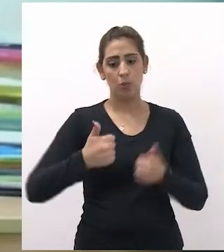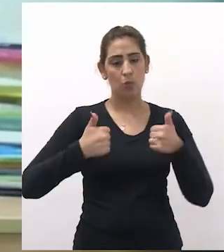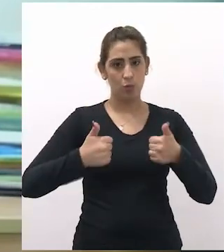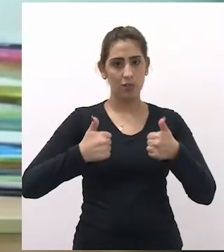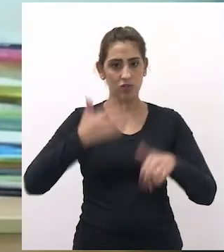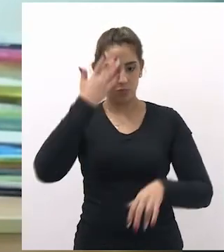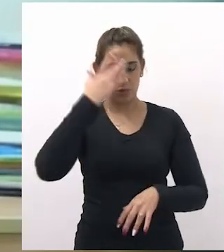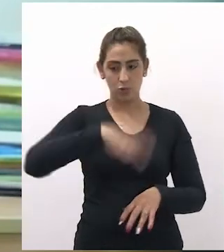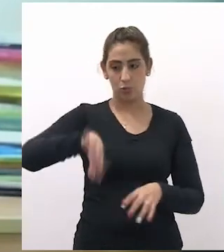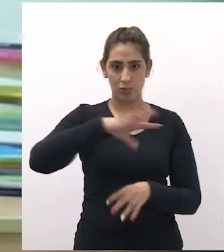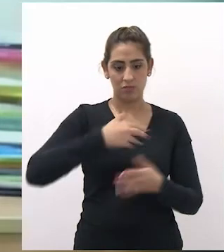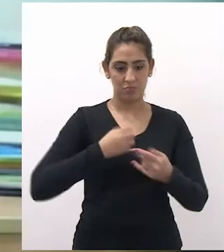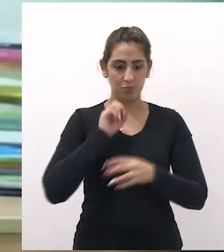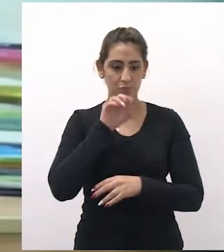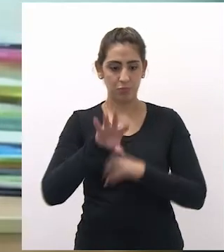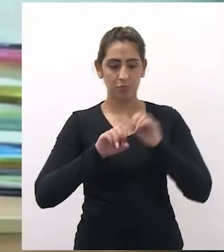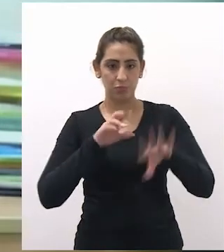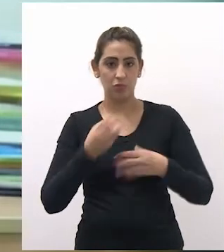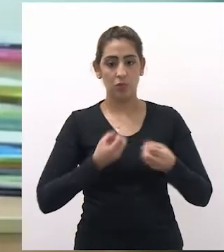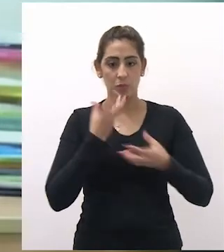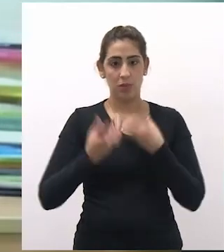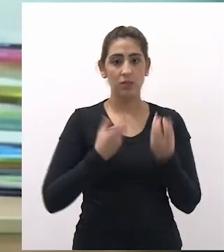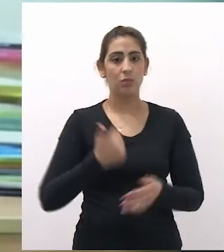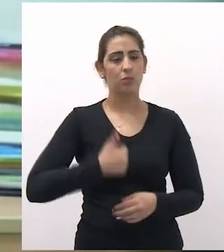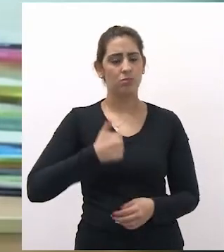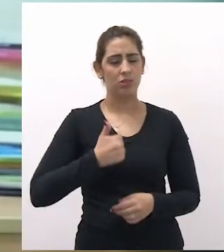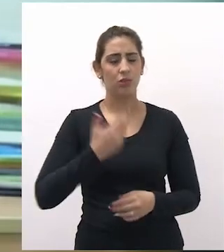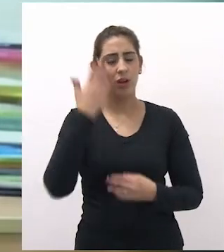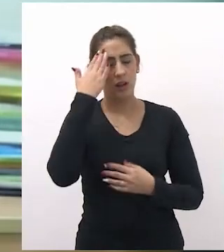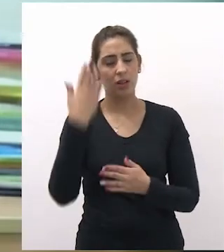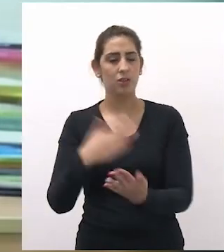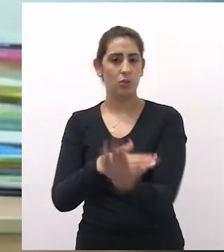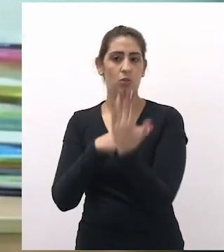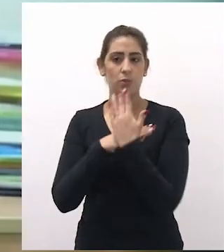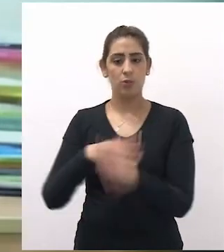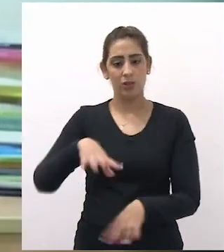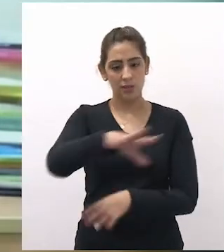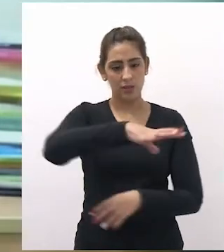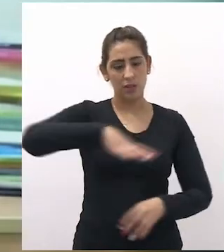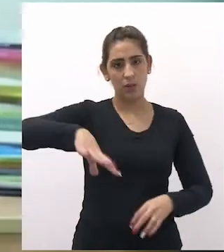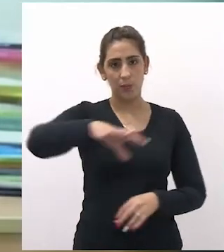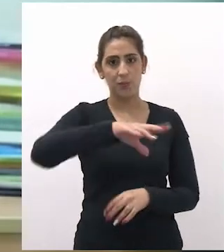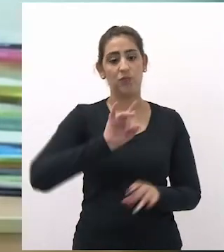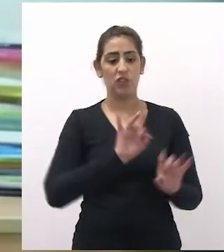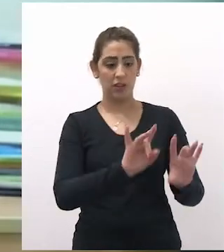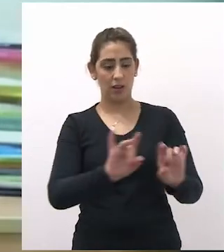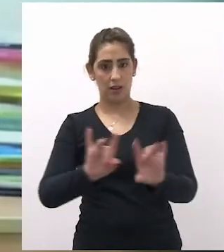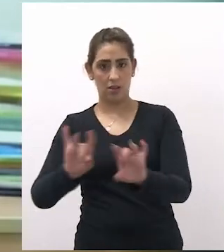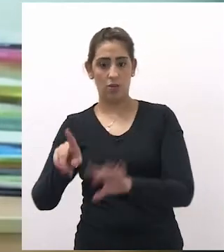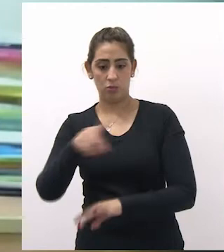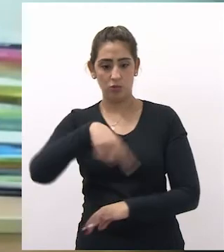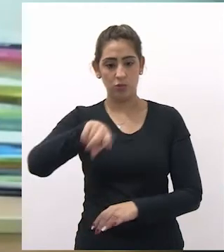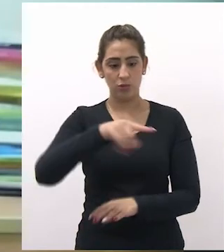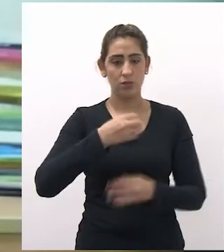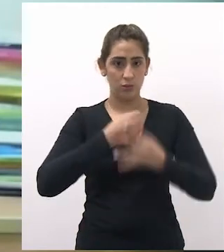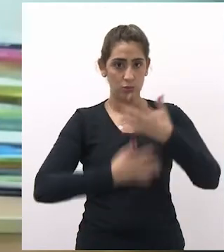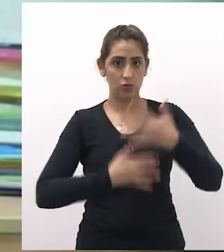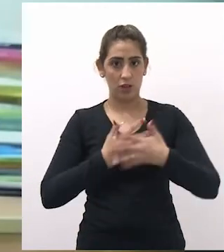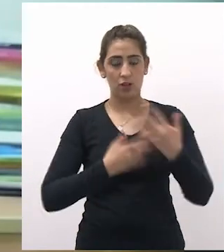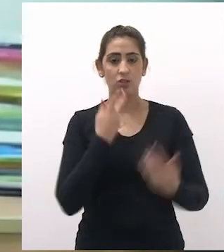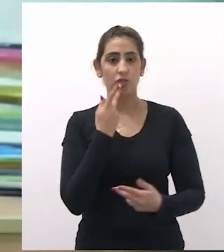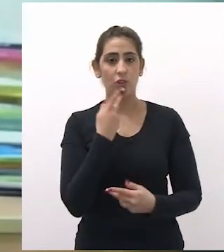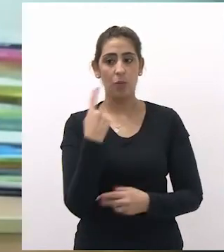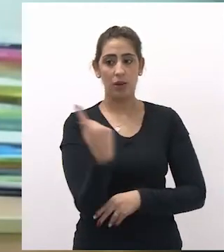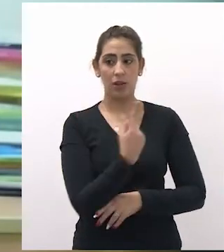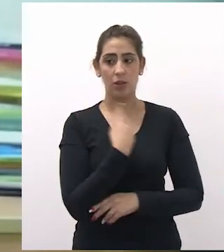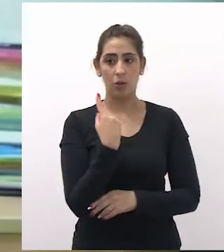positivos, agradeço aí a contribuição de cada um de vocês aí que deixou